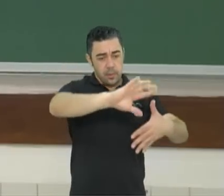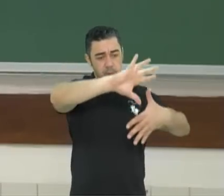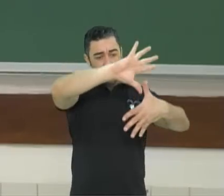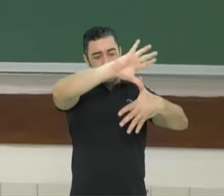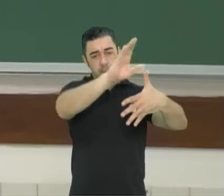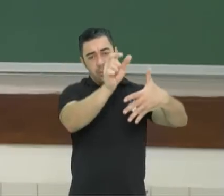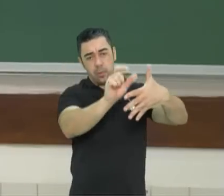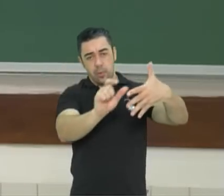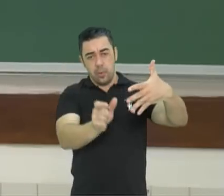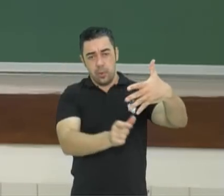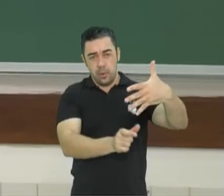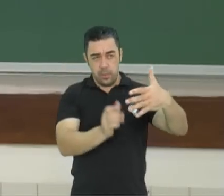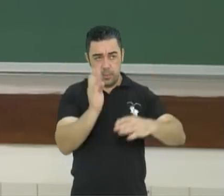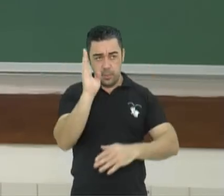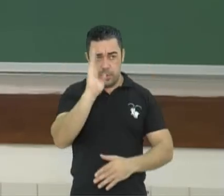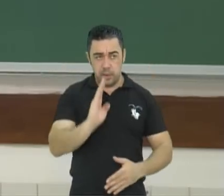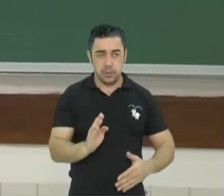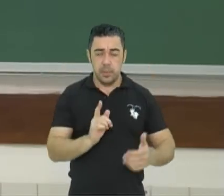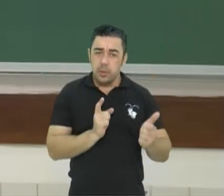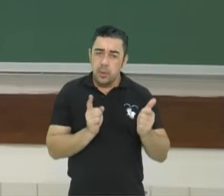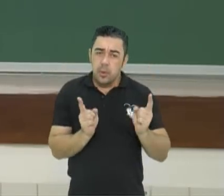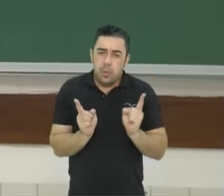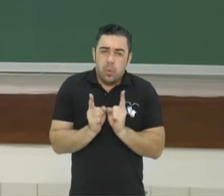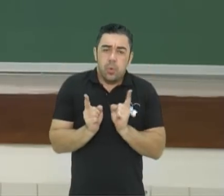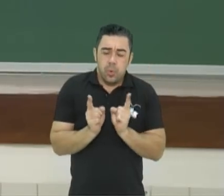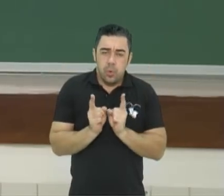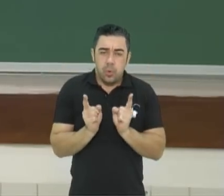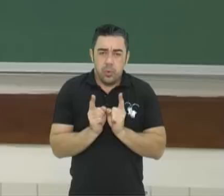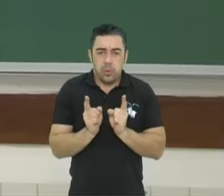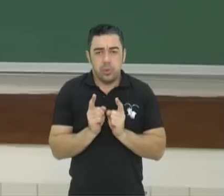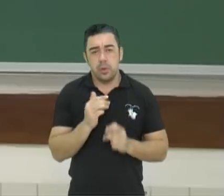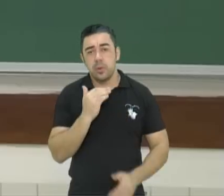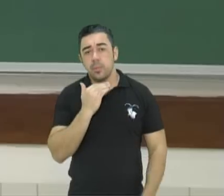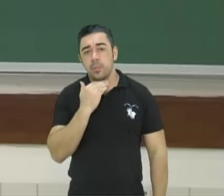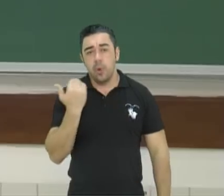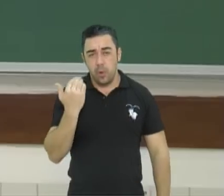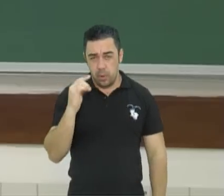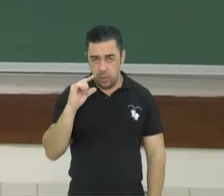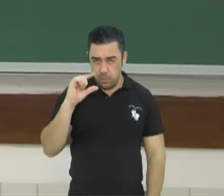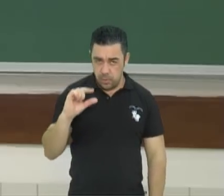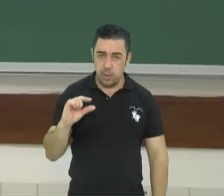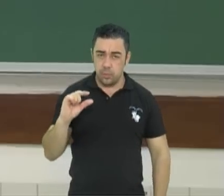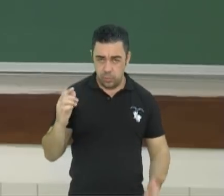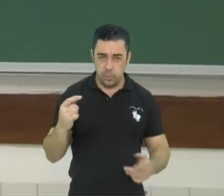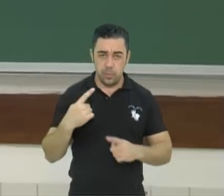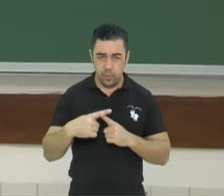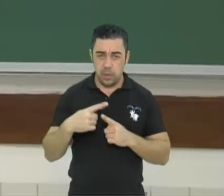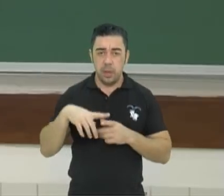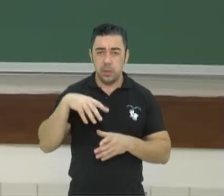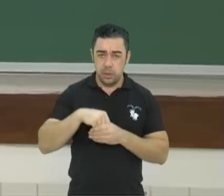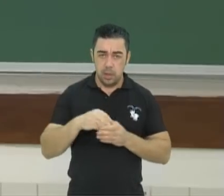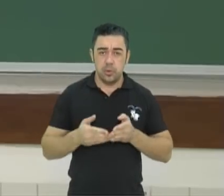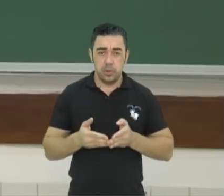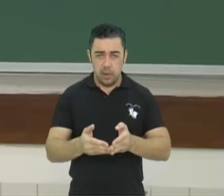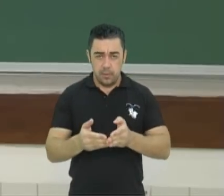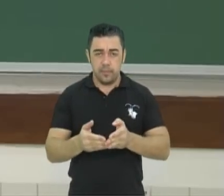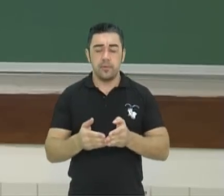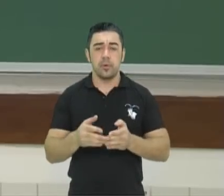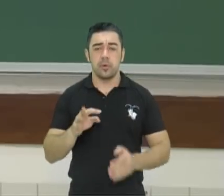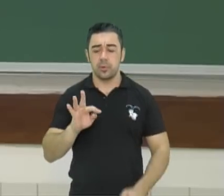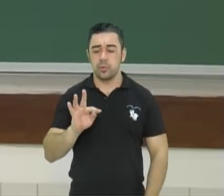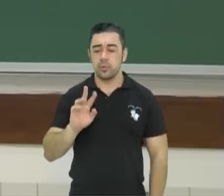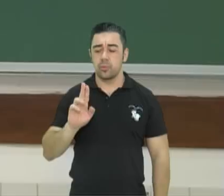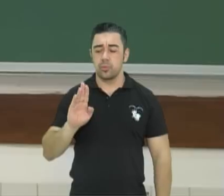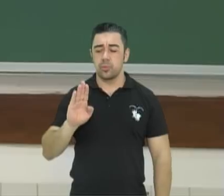Brasil, fazendo com que a viagem fosse mais curta e tivesse um número menor de mortos dentro desses navios, que a gente chamou de navios